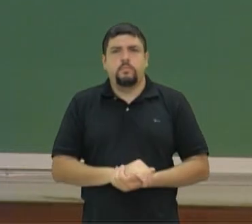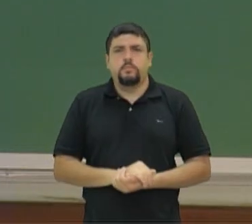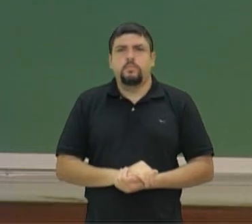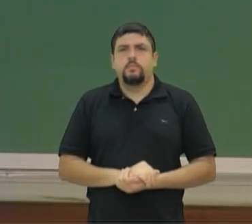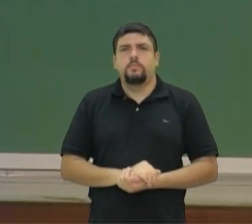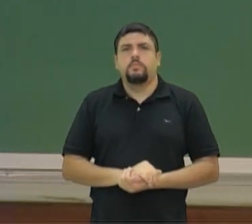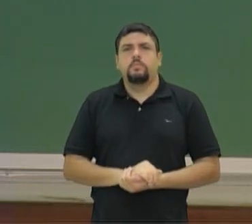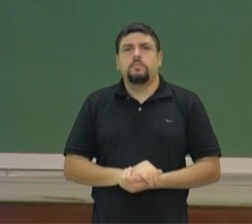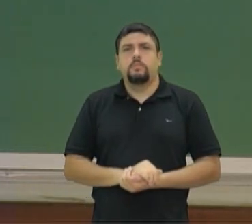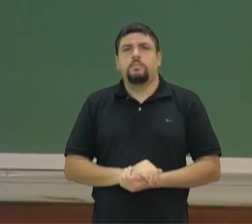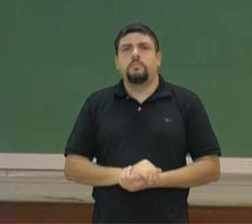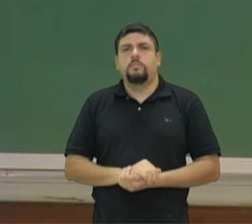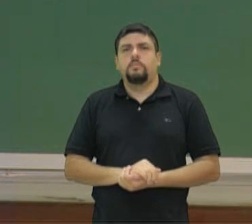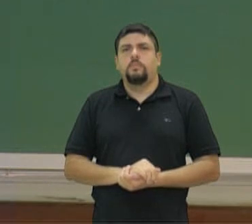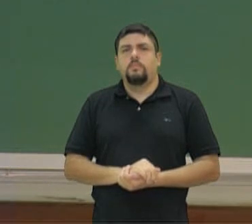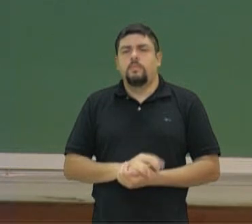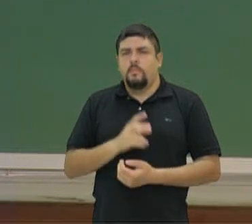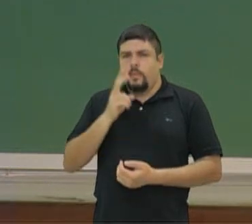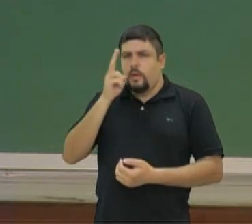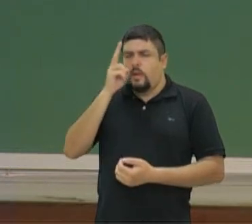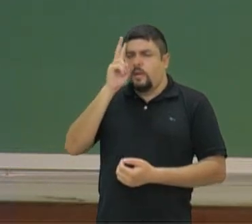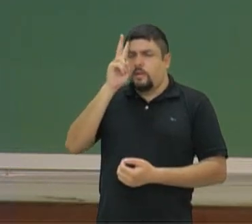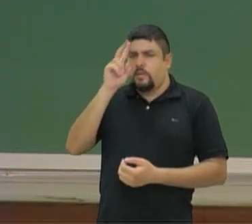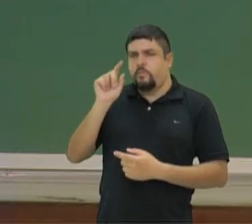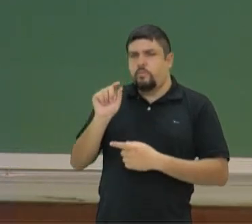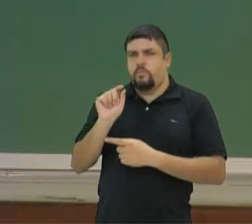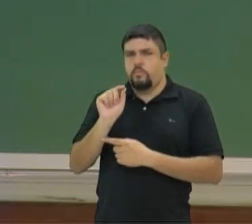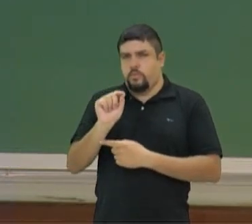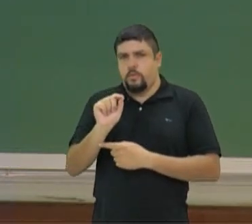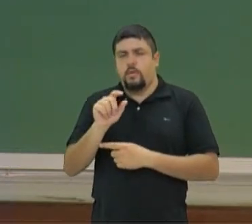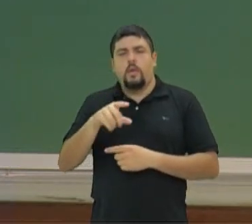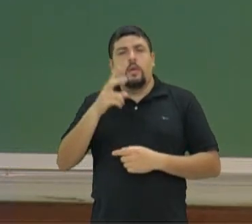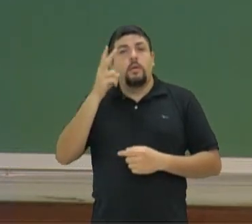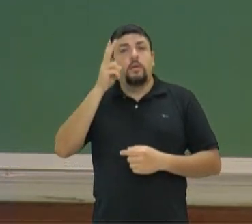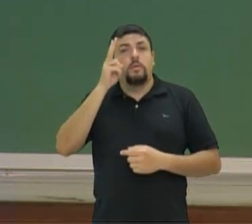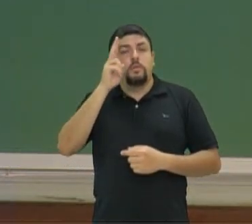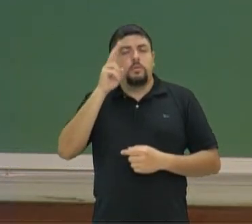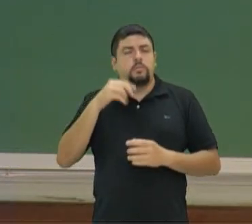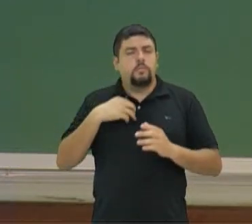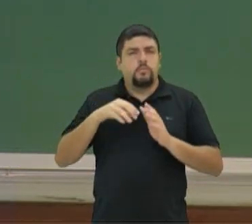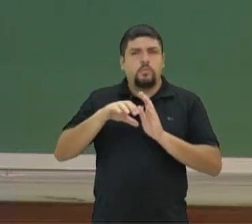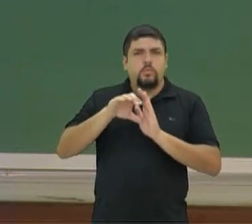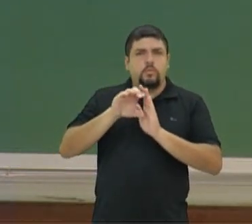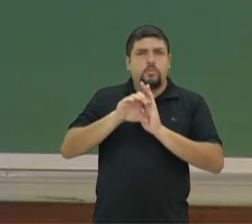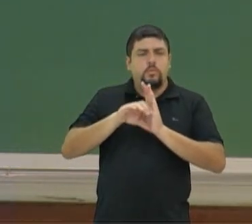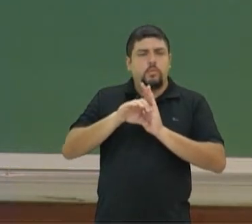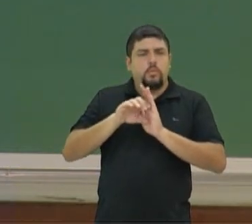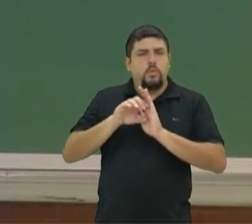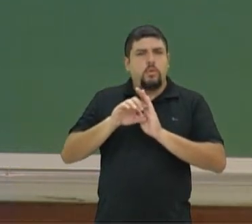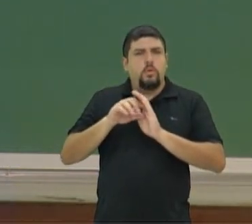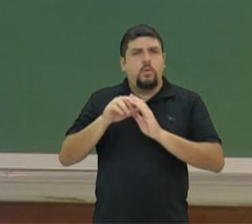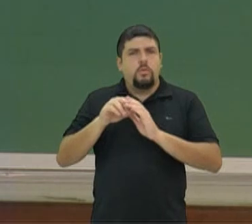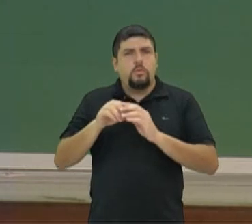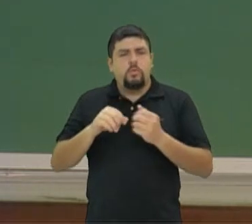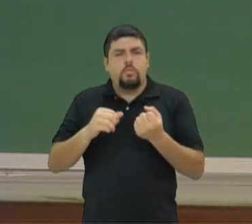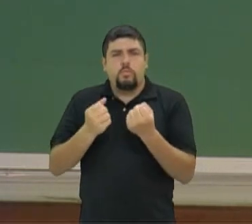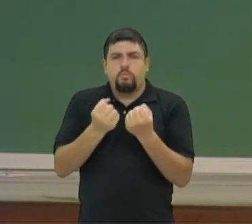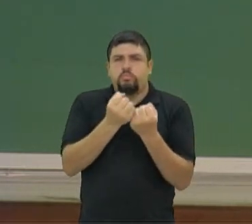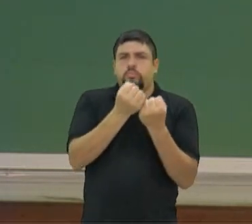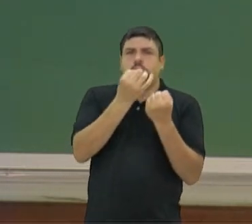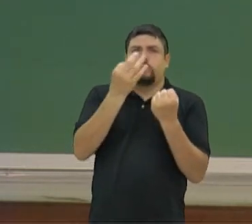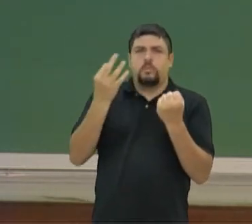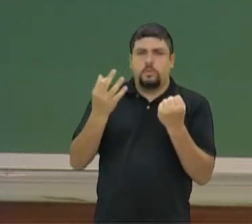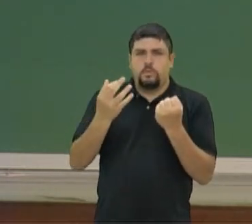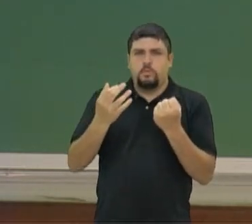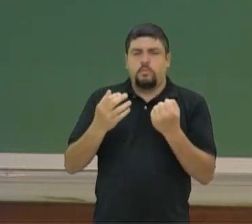que jeito, professor? Lembrando sempre o seguinte, lembra o conceito lá de potenciação? Lembra do conceito de